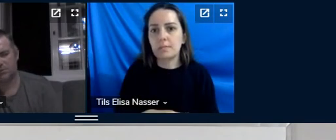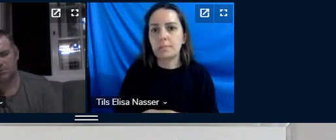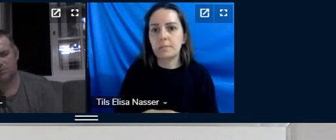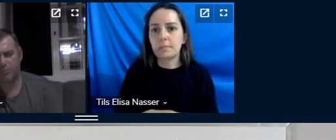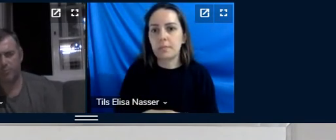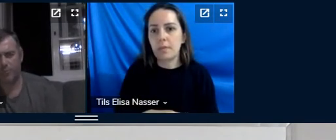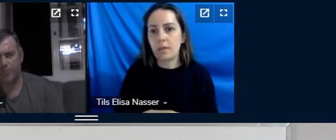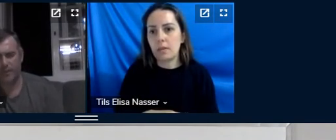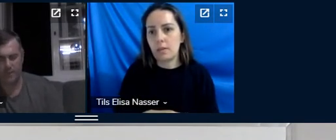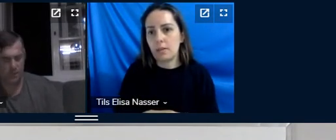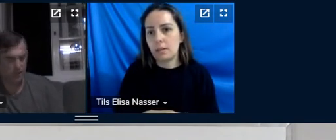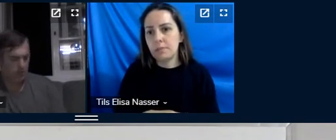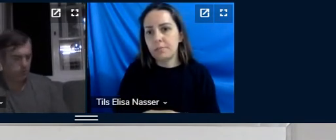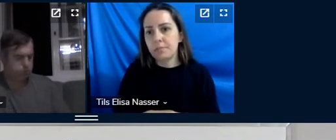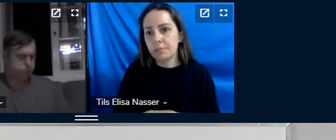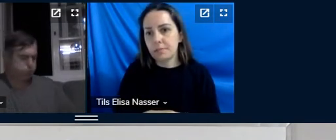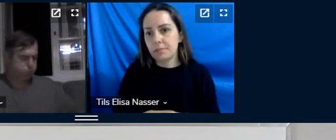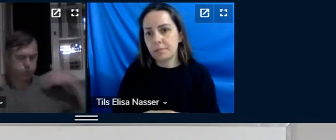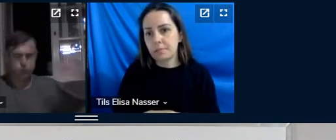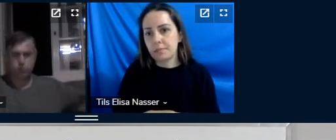Tá?